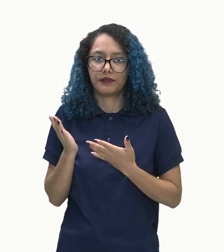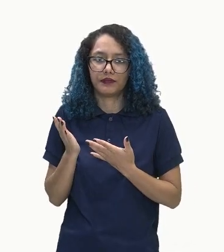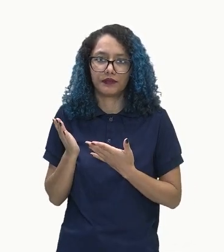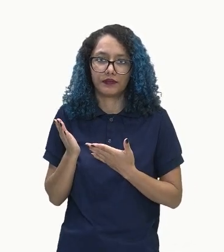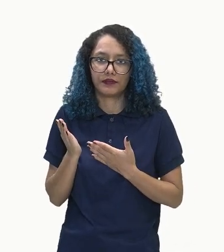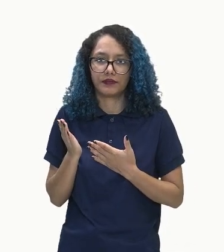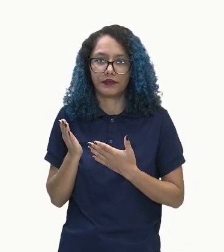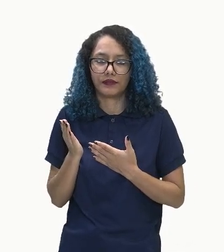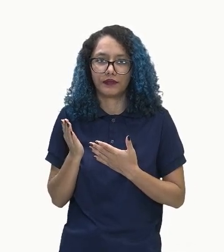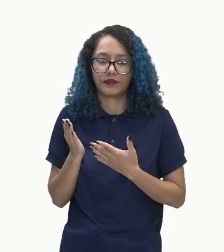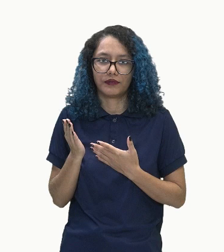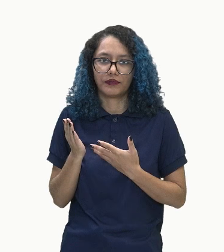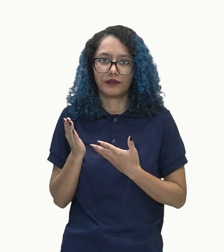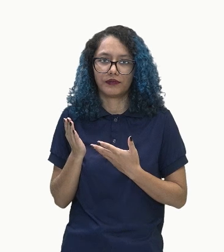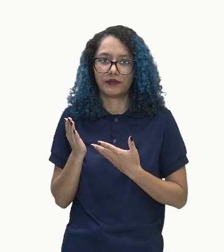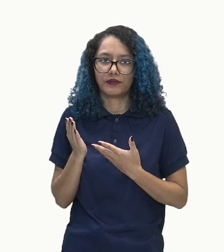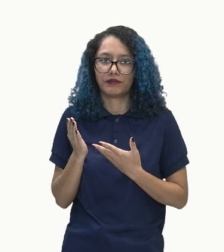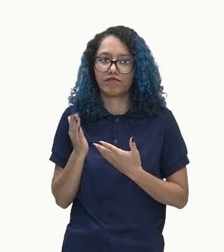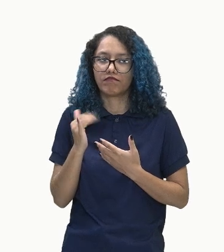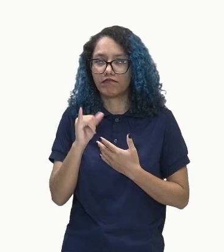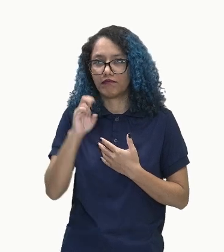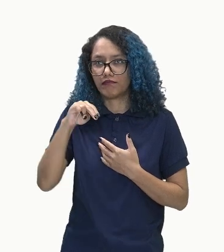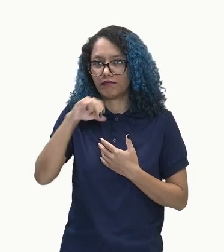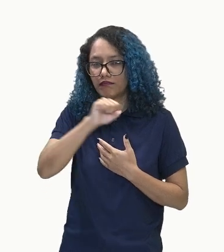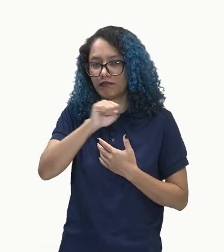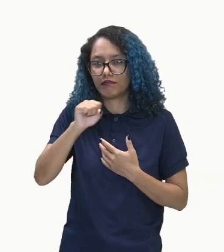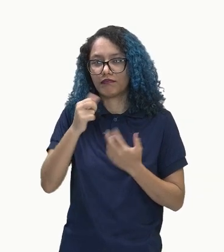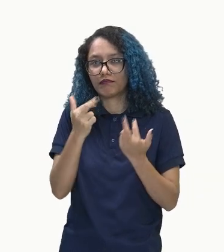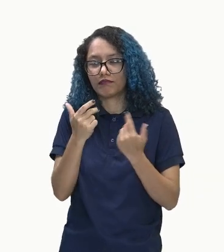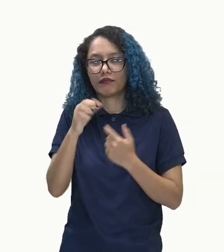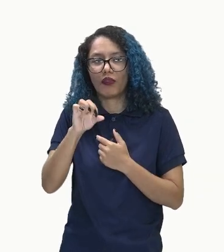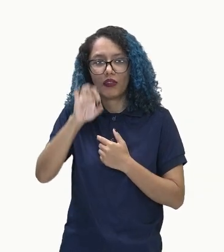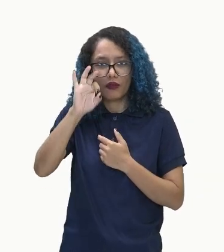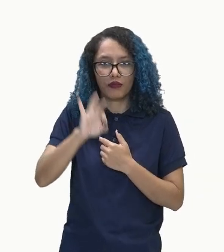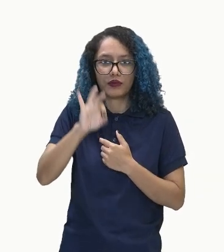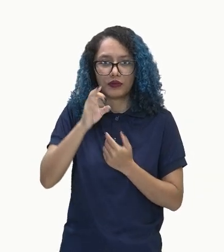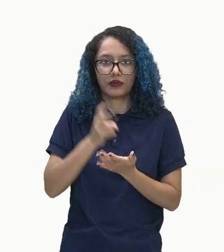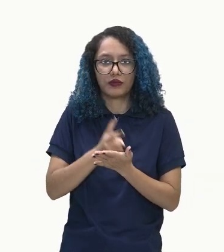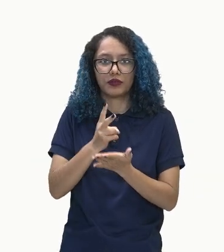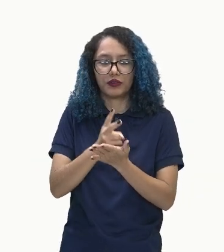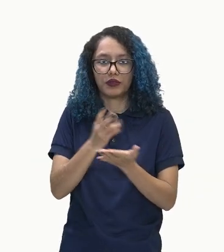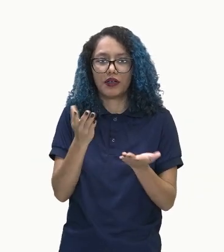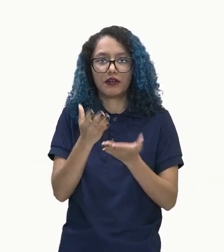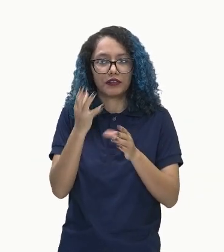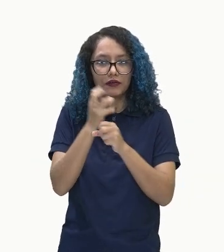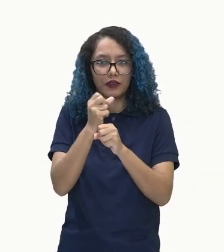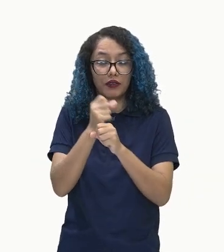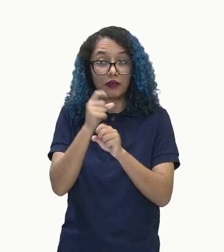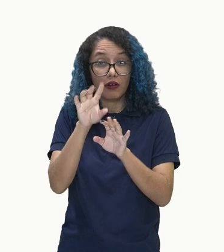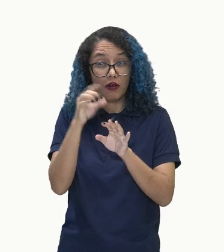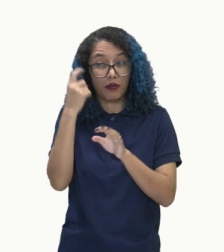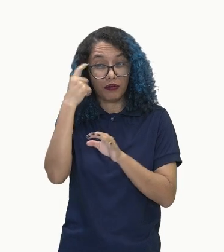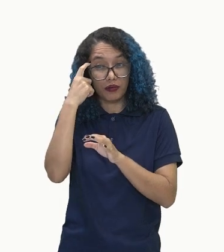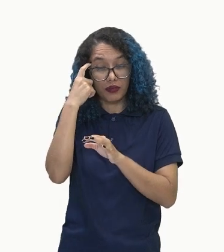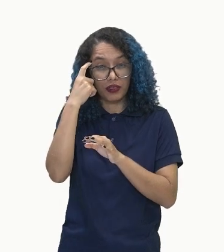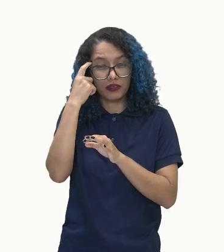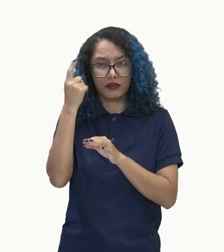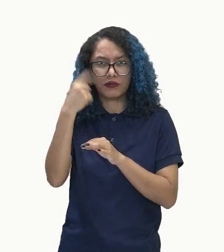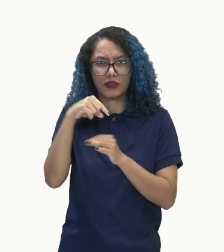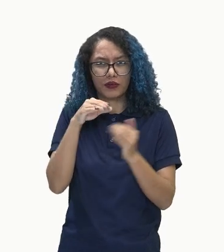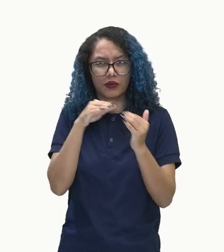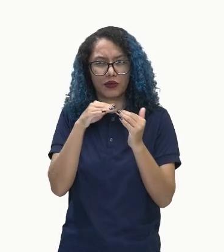O INSS é 9%. Então, continuando, 9%. Agora eu quero que tu pense assim, ó. Você concorda